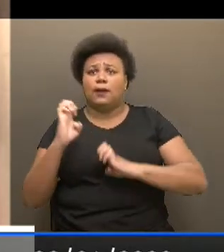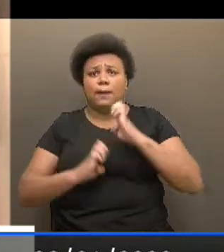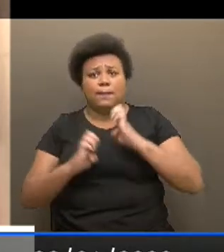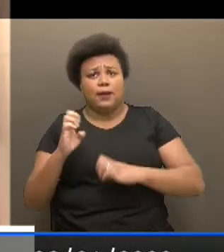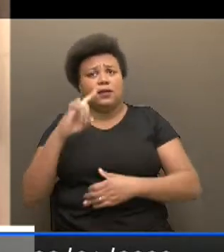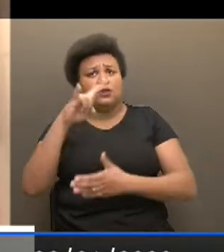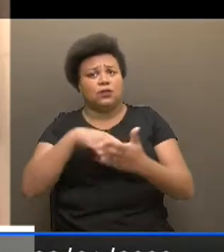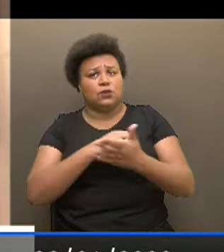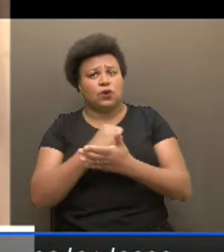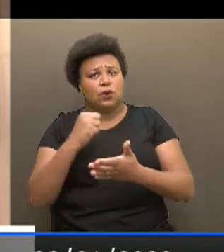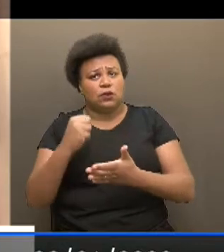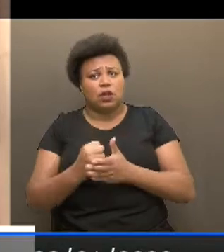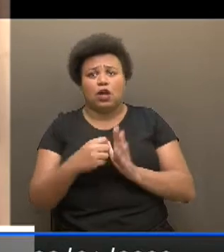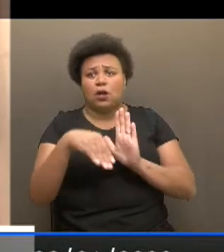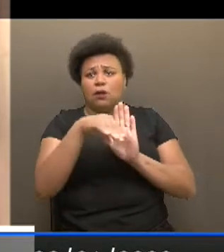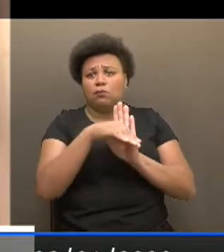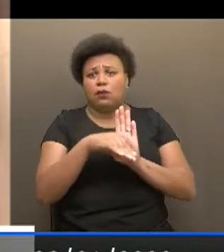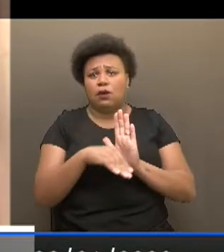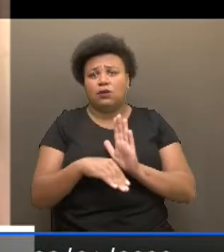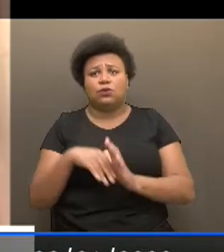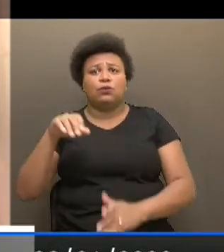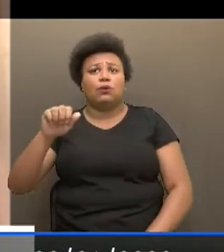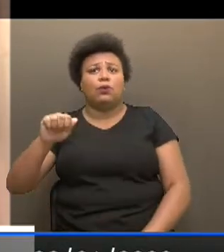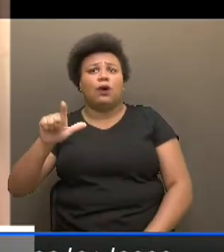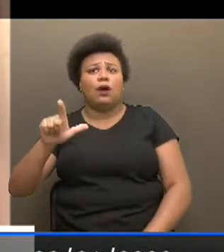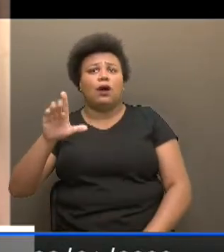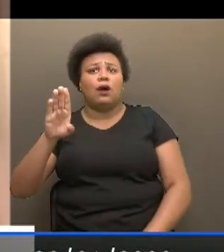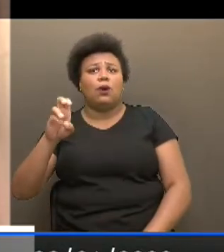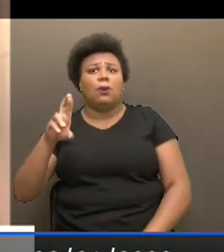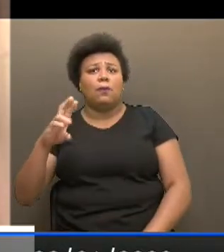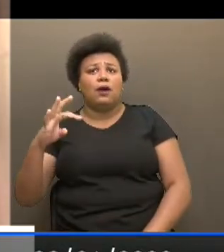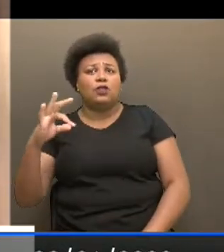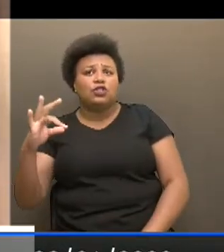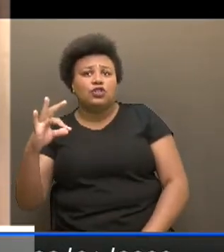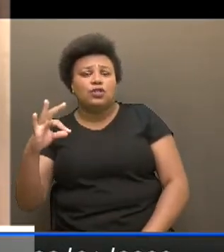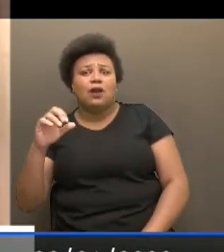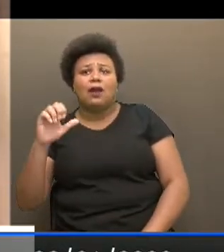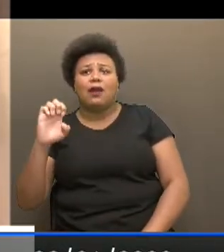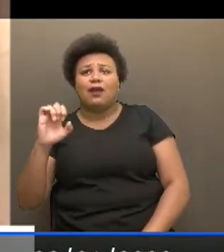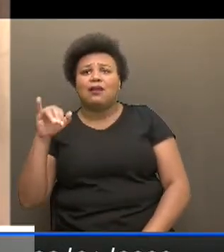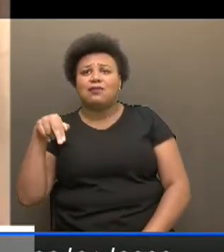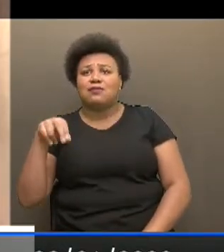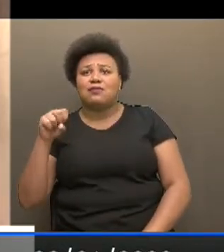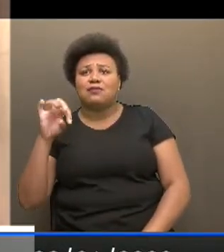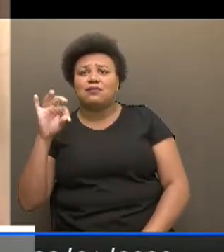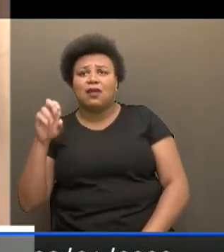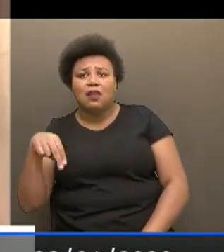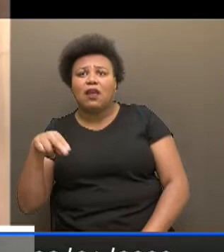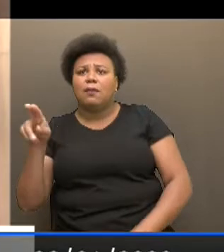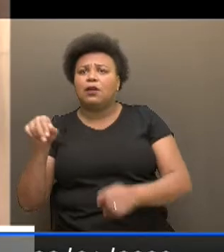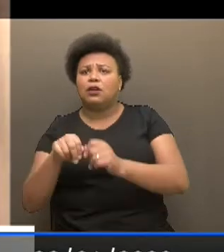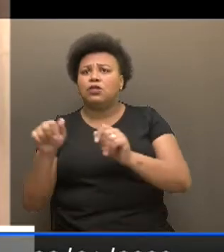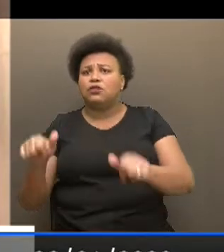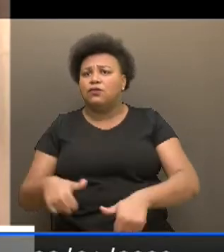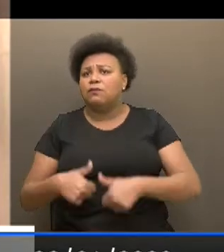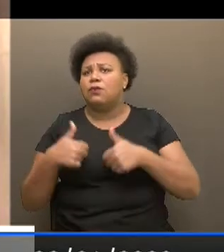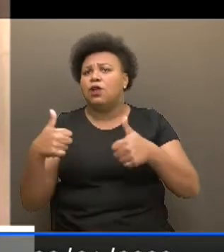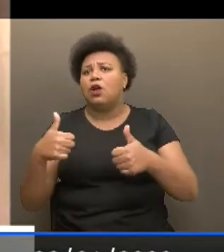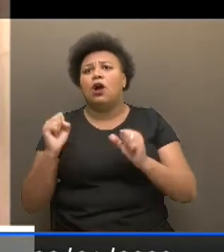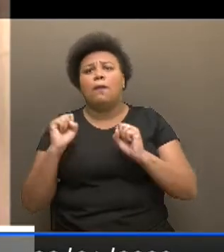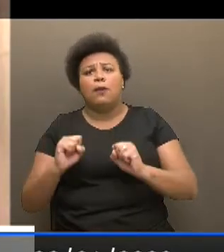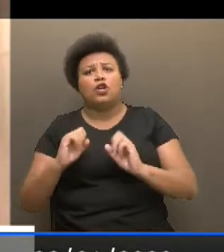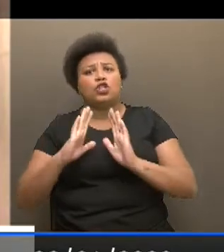contrataram o protocolo do Albert Einstein para a gente aprimorar, para fazer com que a gente possa